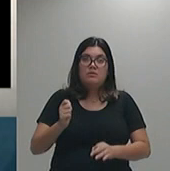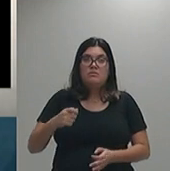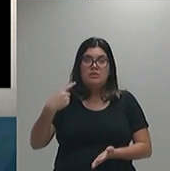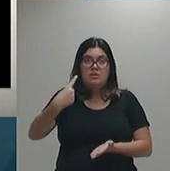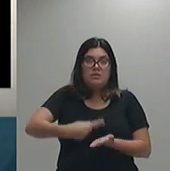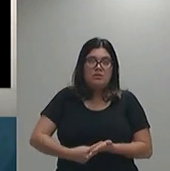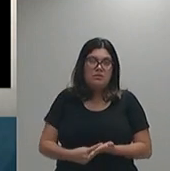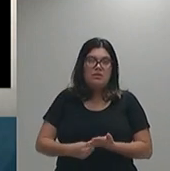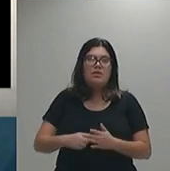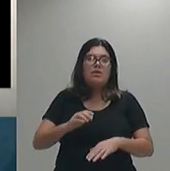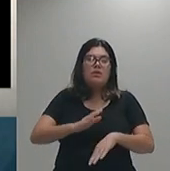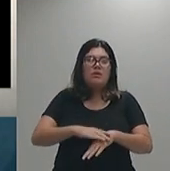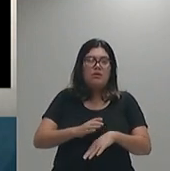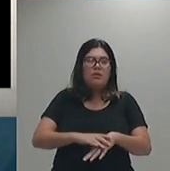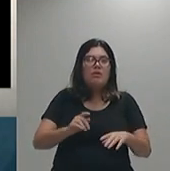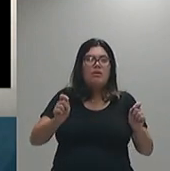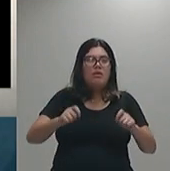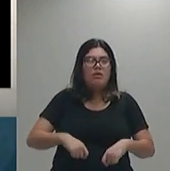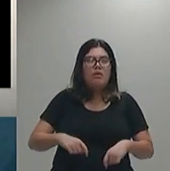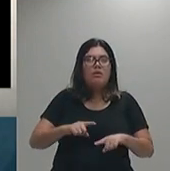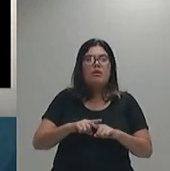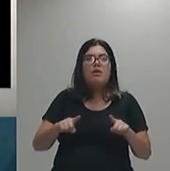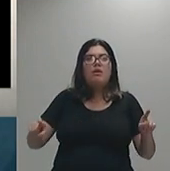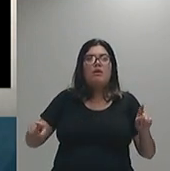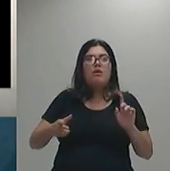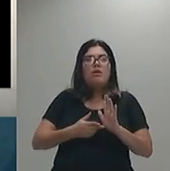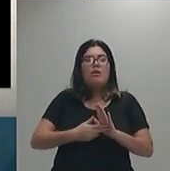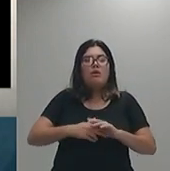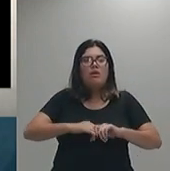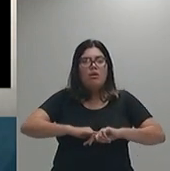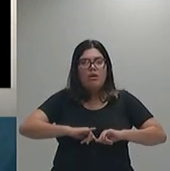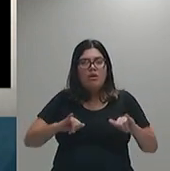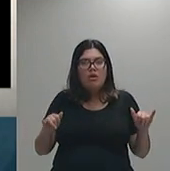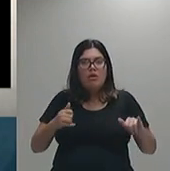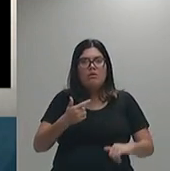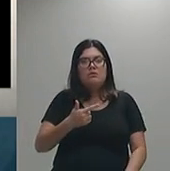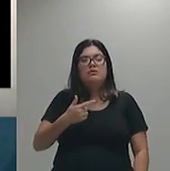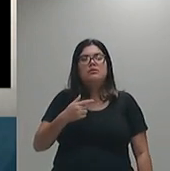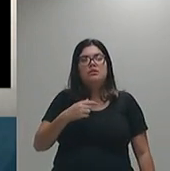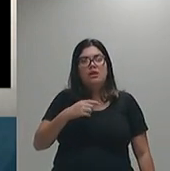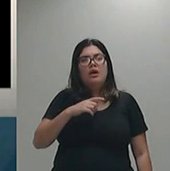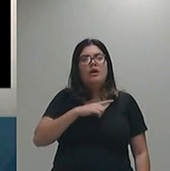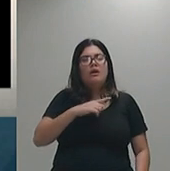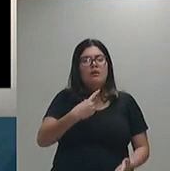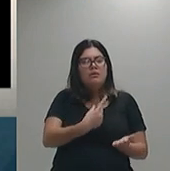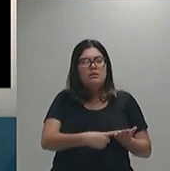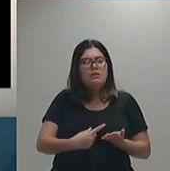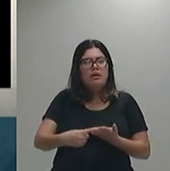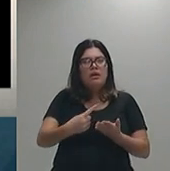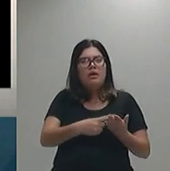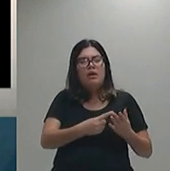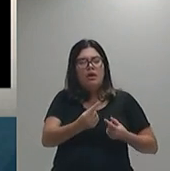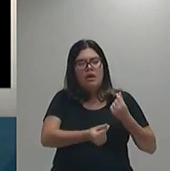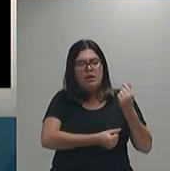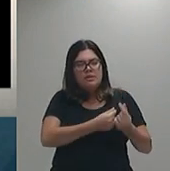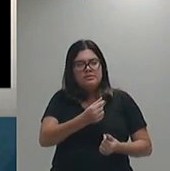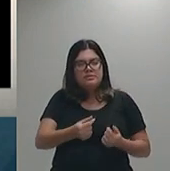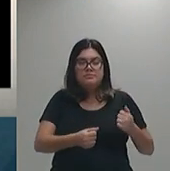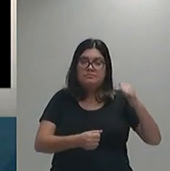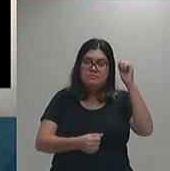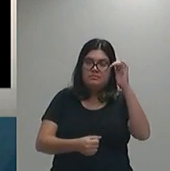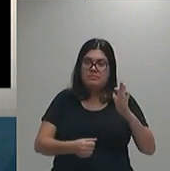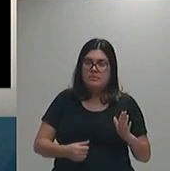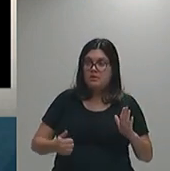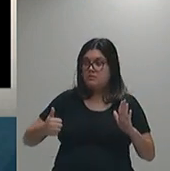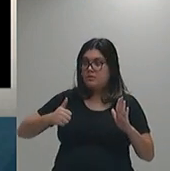competência mas eu não confio tem o tribunal arbitral do centro de arbitragem e mediação da Câmara de comércio brasil-canadá que é situado em